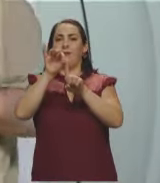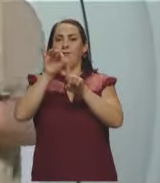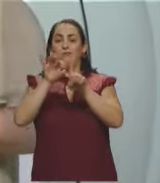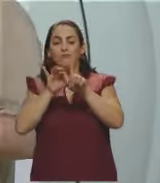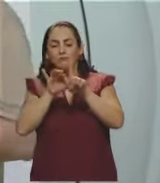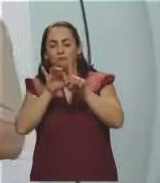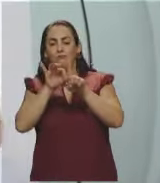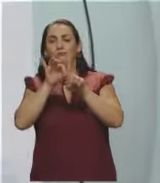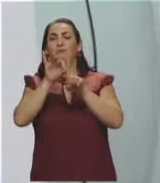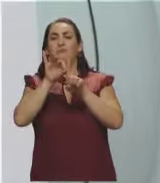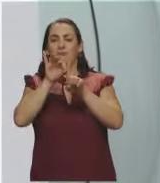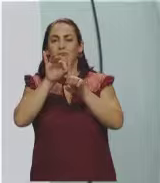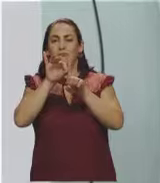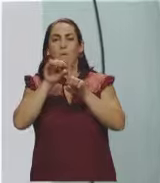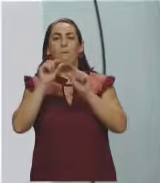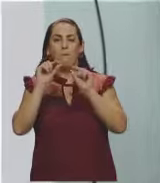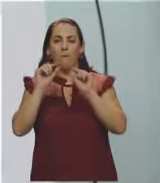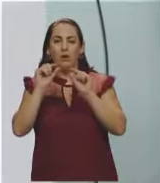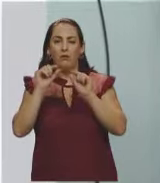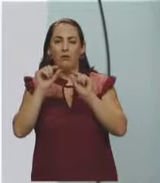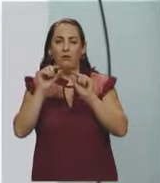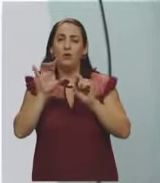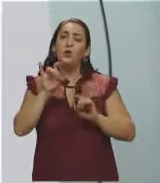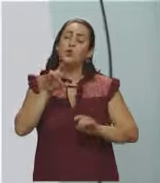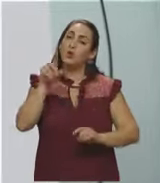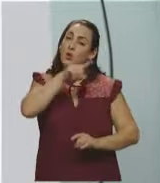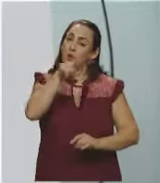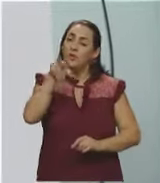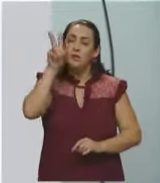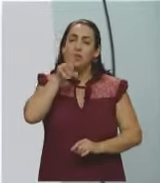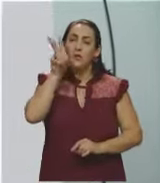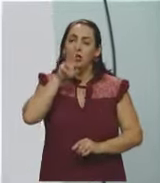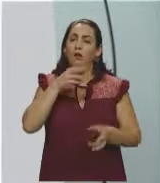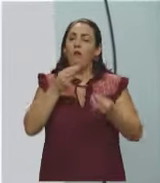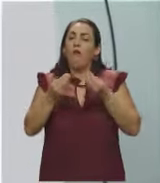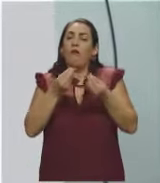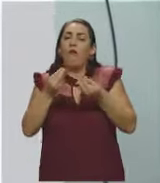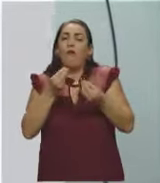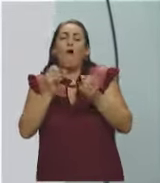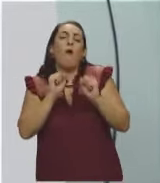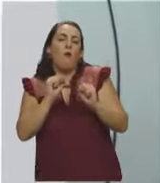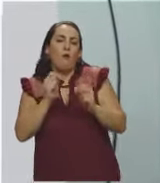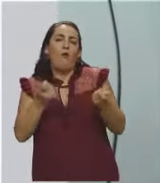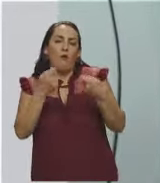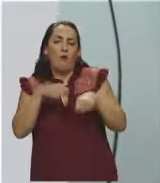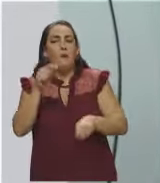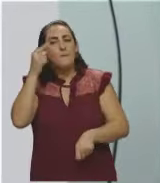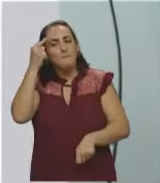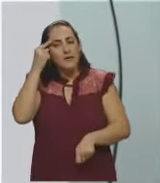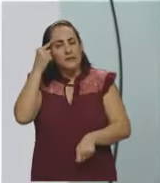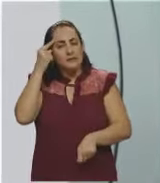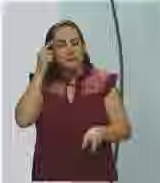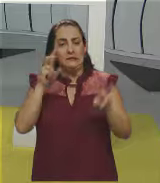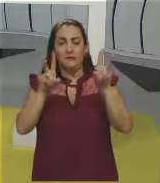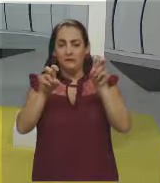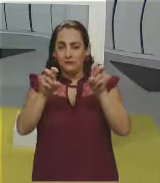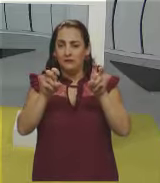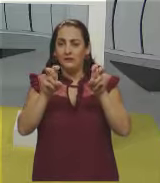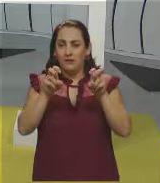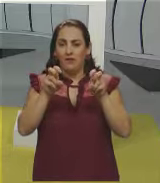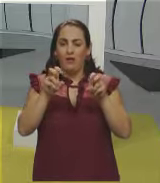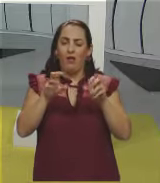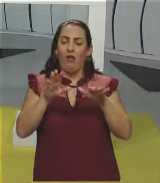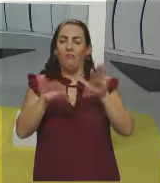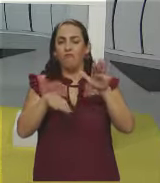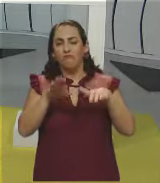uma curiosidade para vocês lembrarem de como que a gente pode pensar na expressão que eu mostrei agora há pouco, em função das